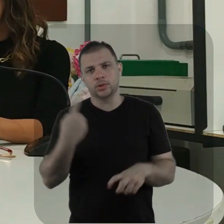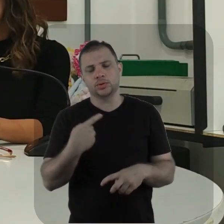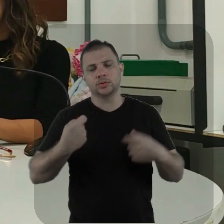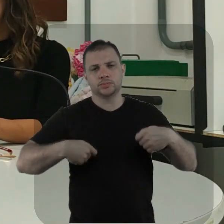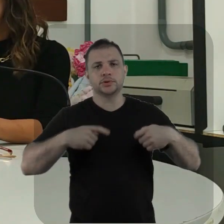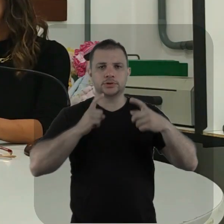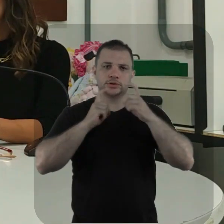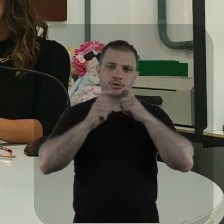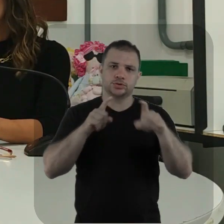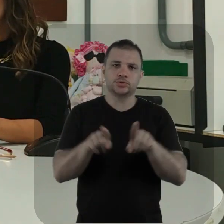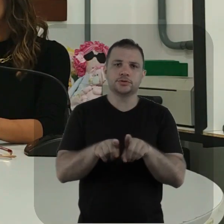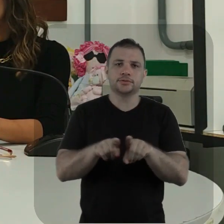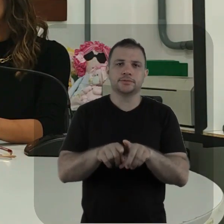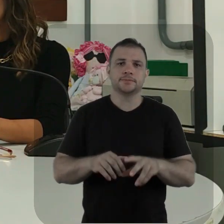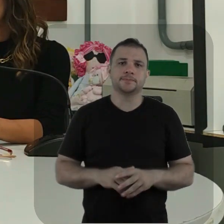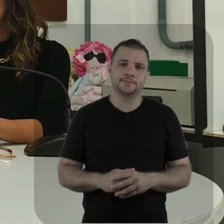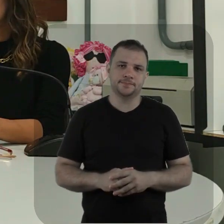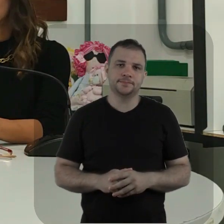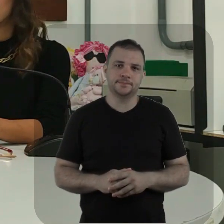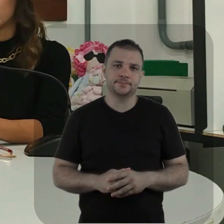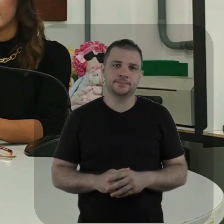gente considerar. Sim.